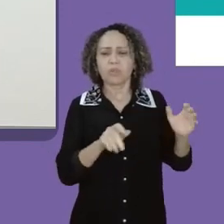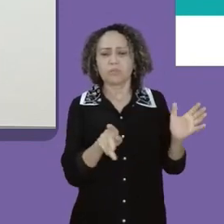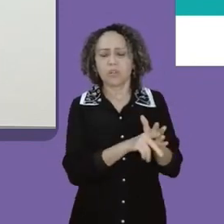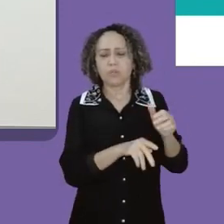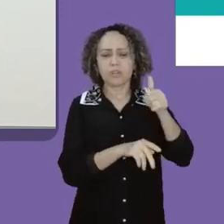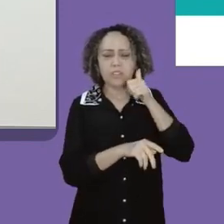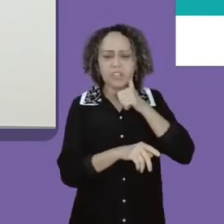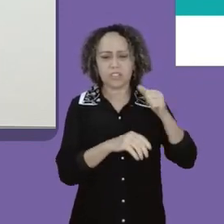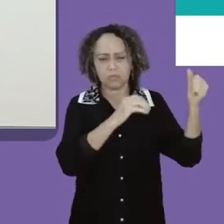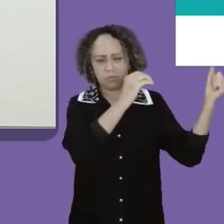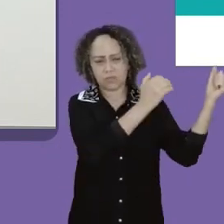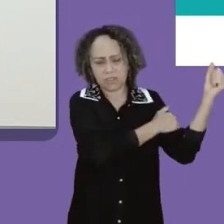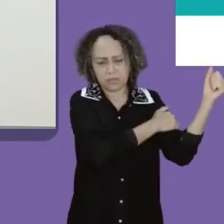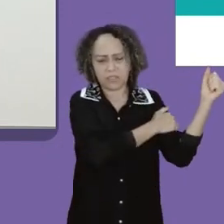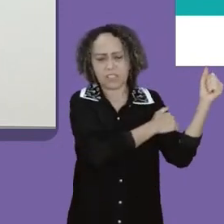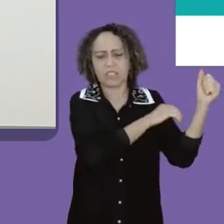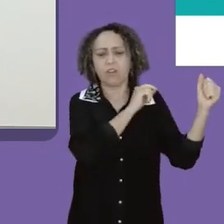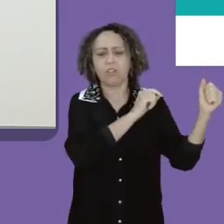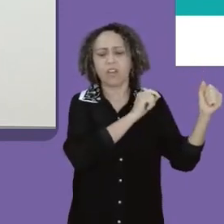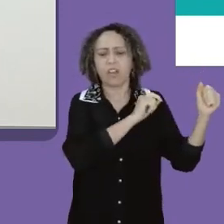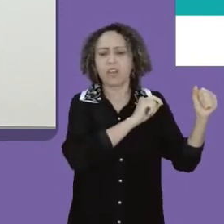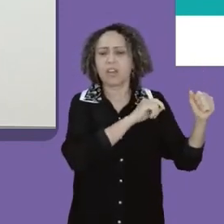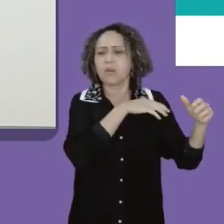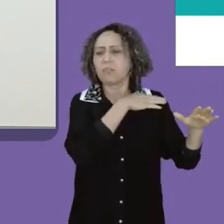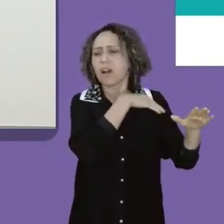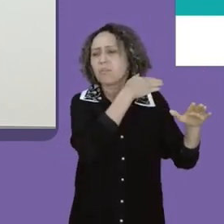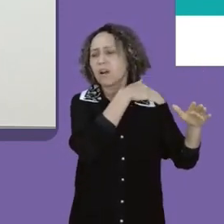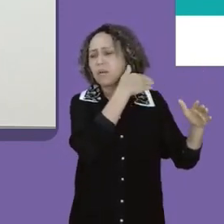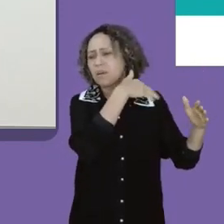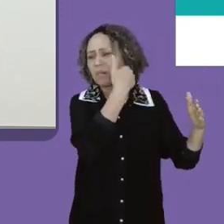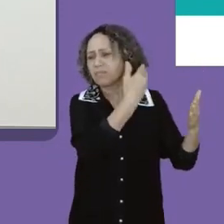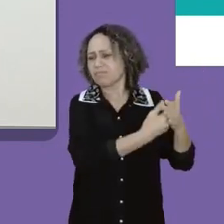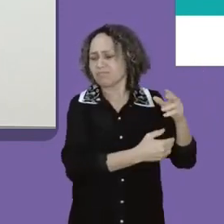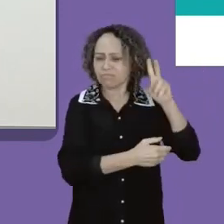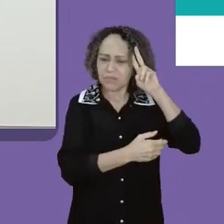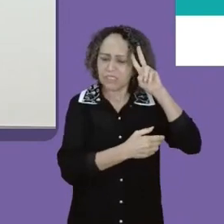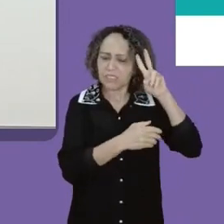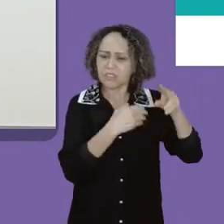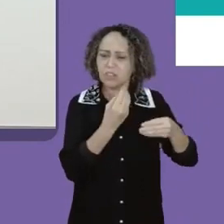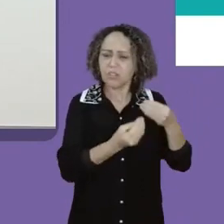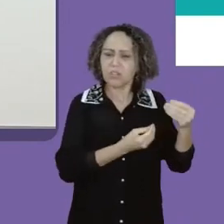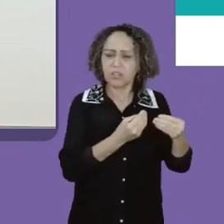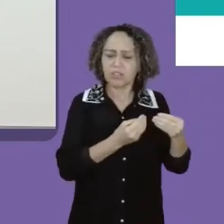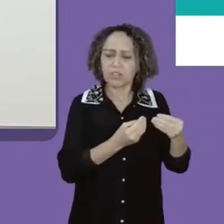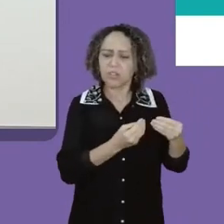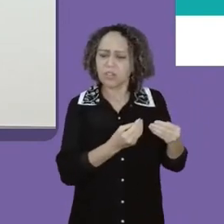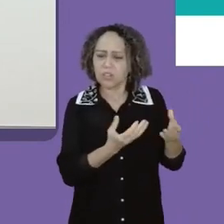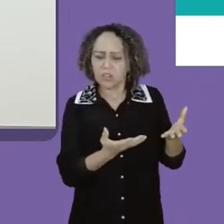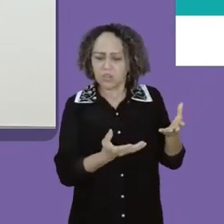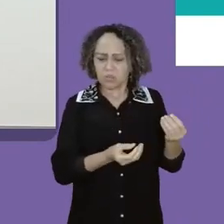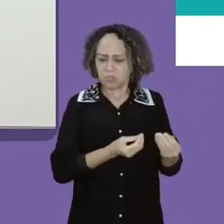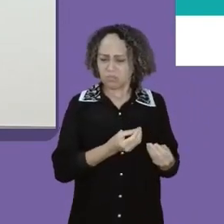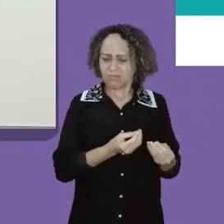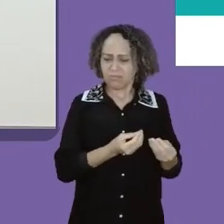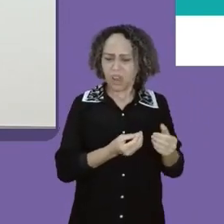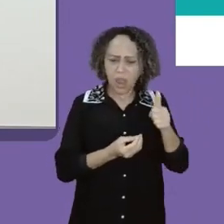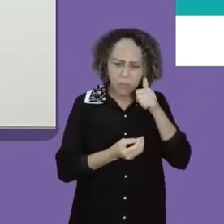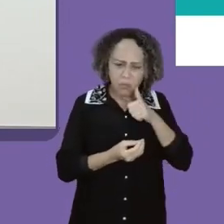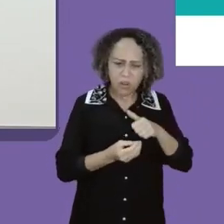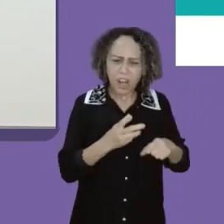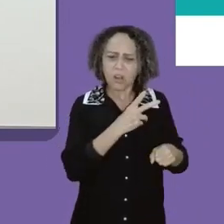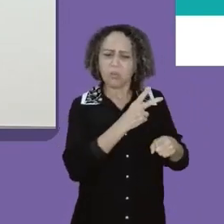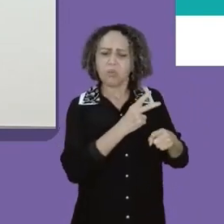longo da história. As mulheres só estão hoje, só conquistaram todos esses direitos por